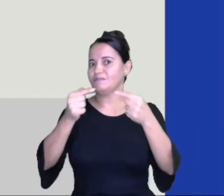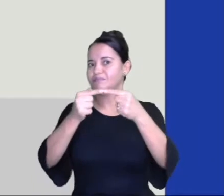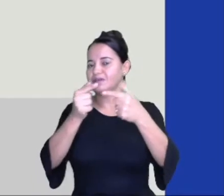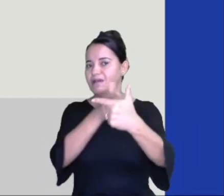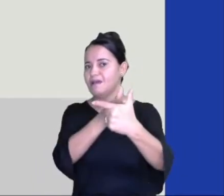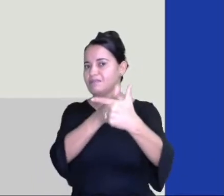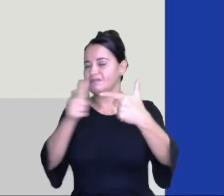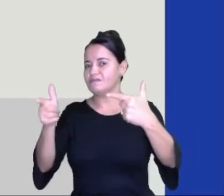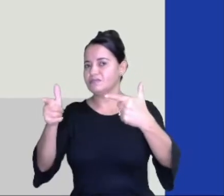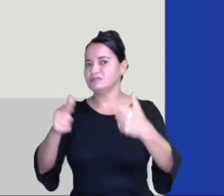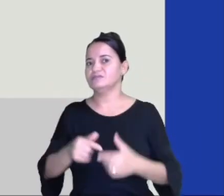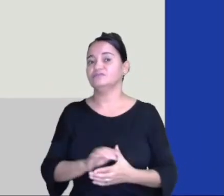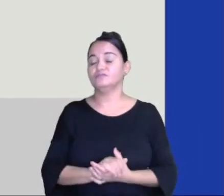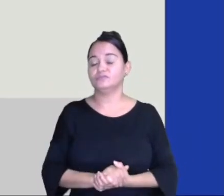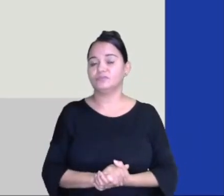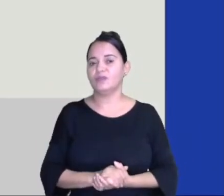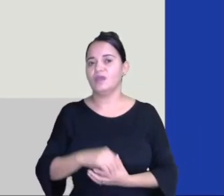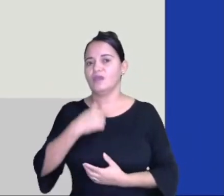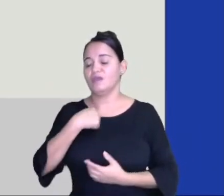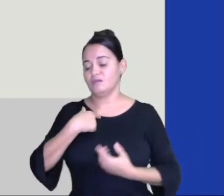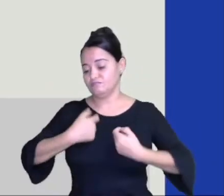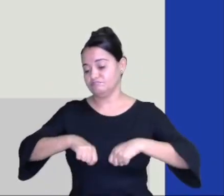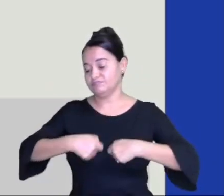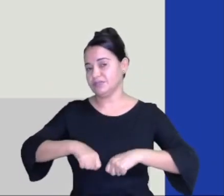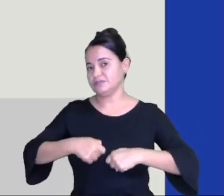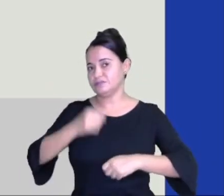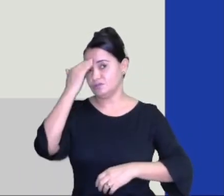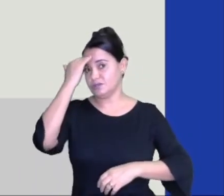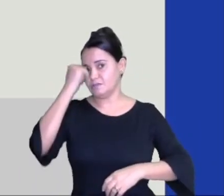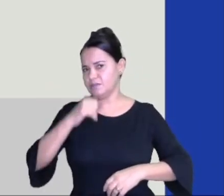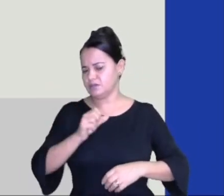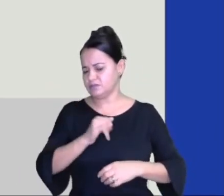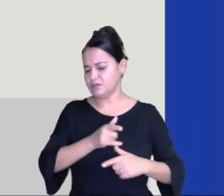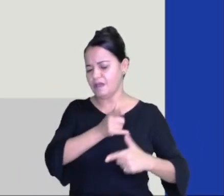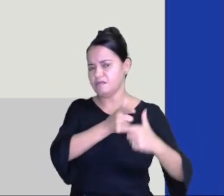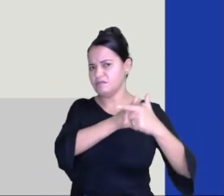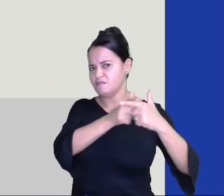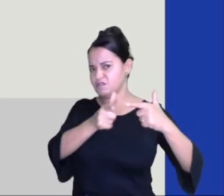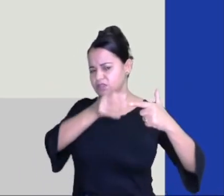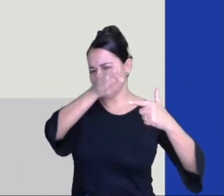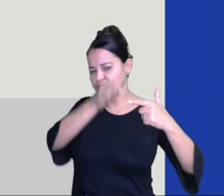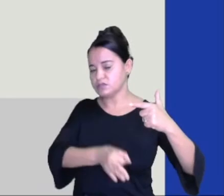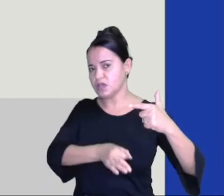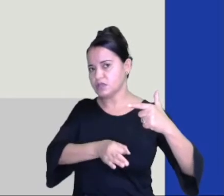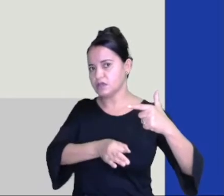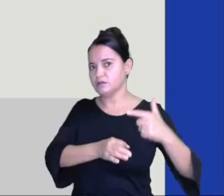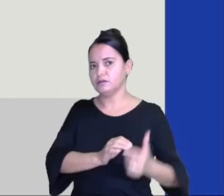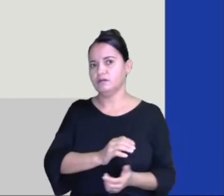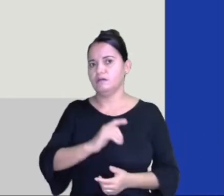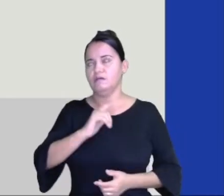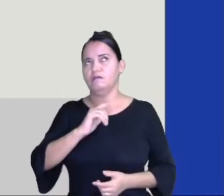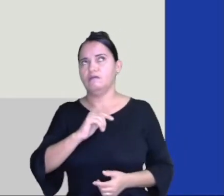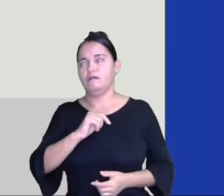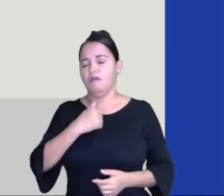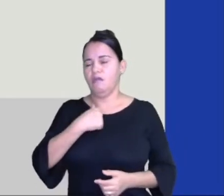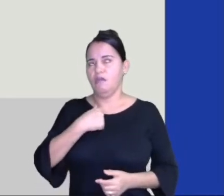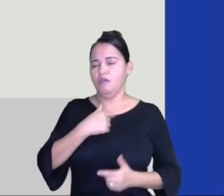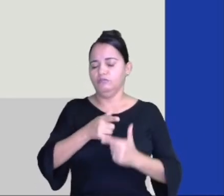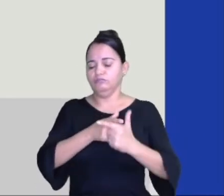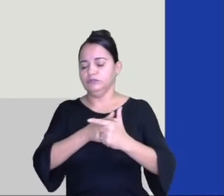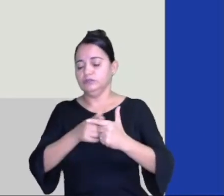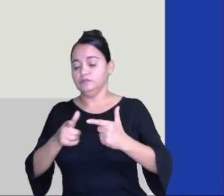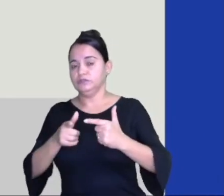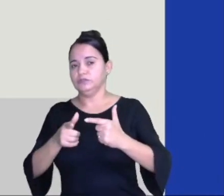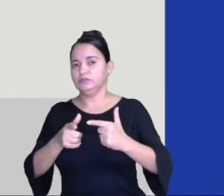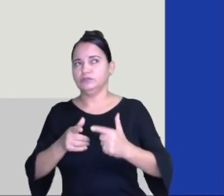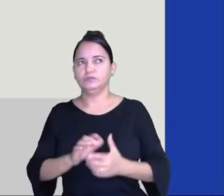Eu preciso saber se a minha divisão deu certa, né? Então, quando eu estou lá dividindo por um divisor, né, pego o